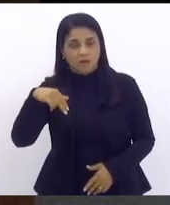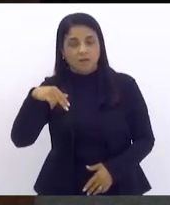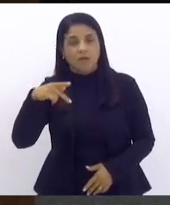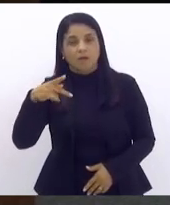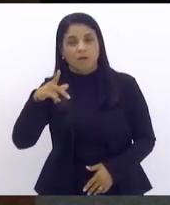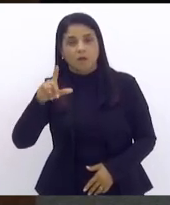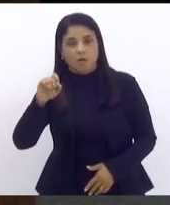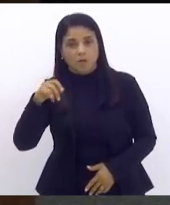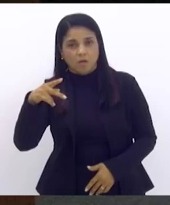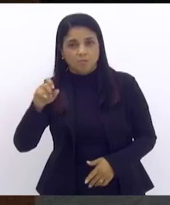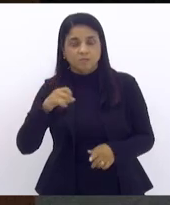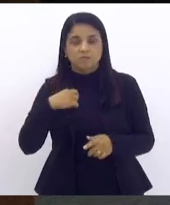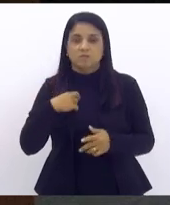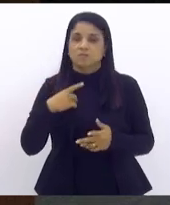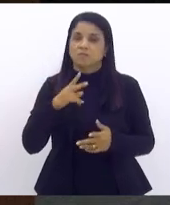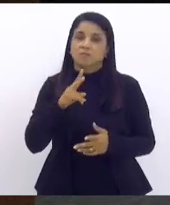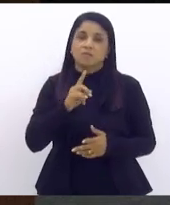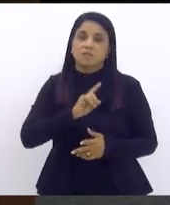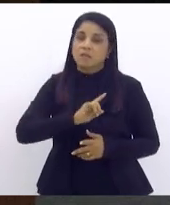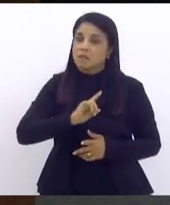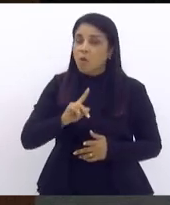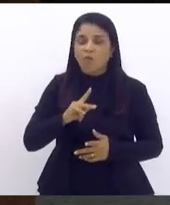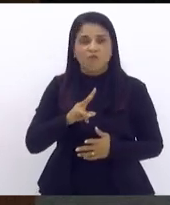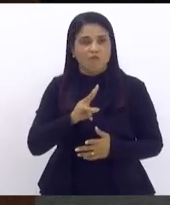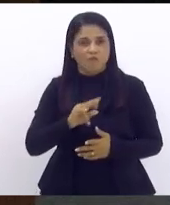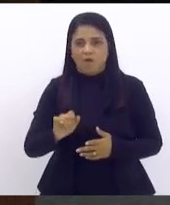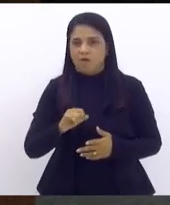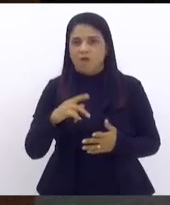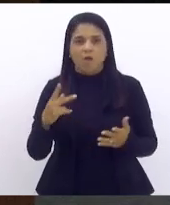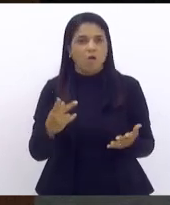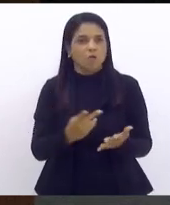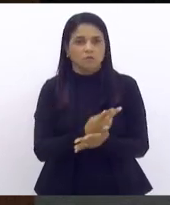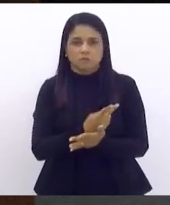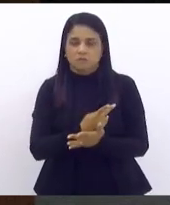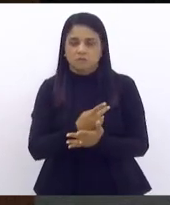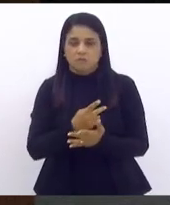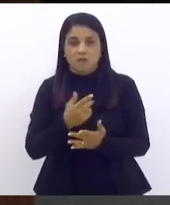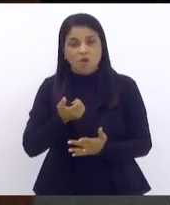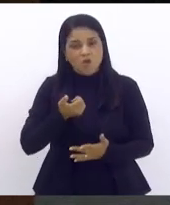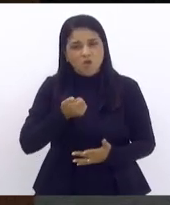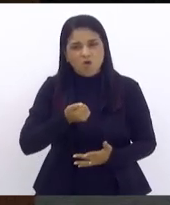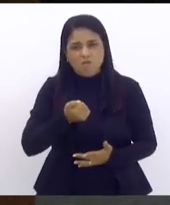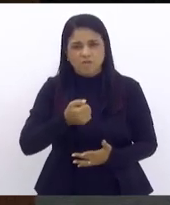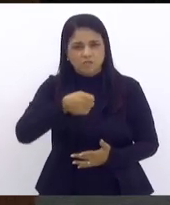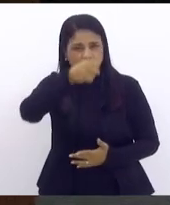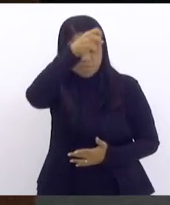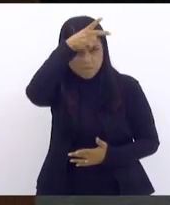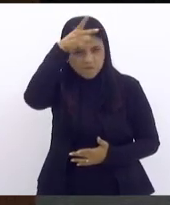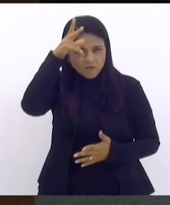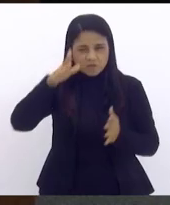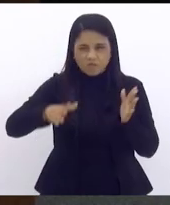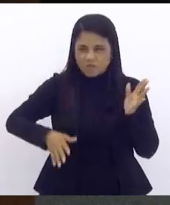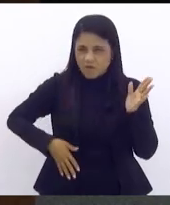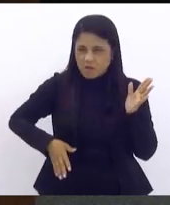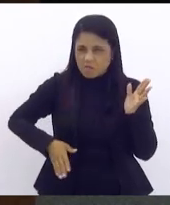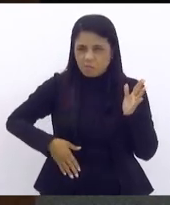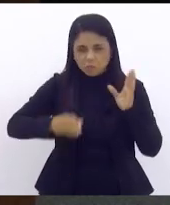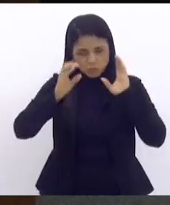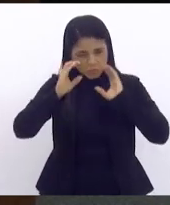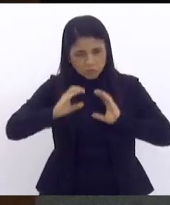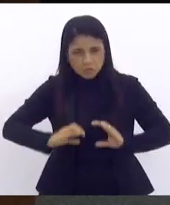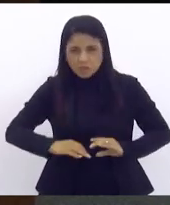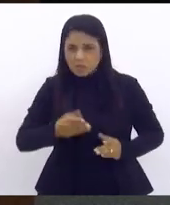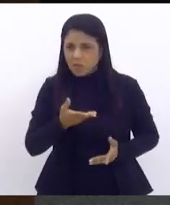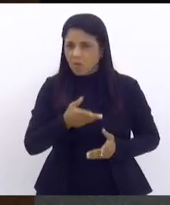acontecer... Essa covardia que esse vagabundo desse prefeitinho, quer fazer com você, cidadão, e fico